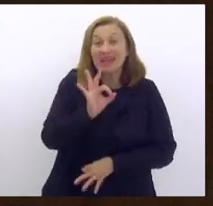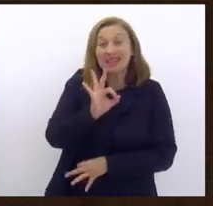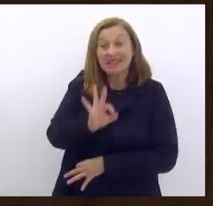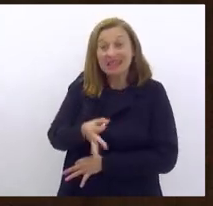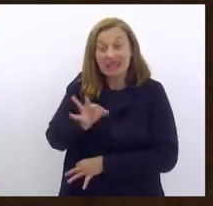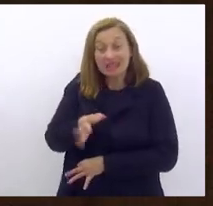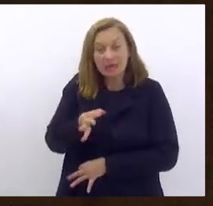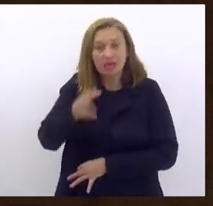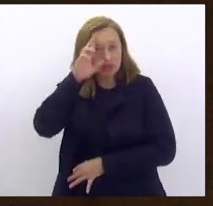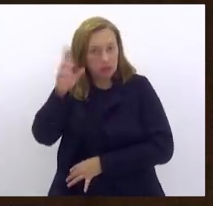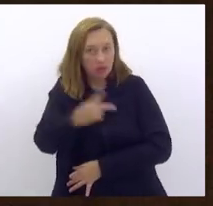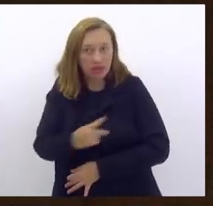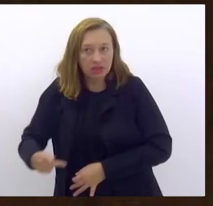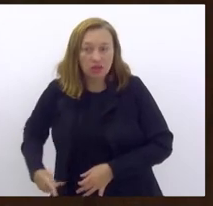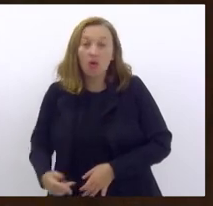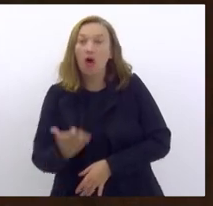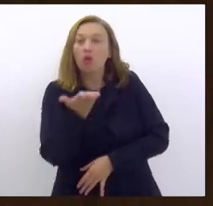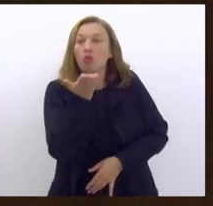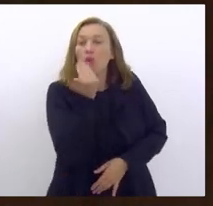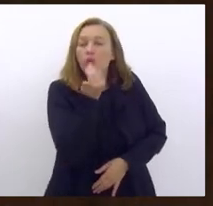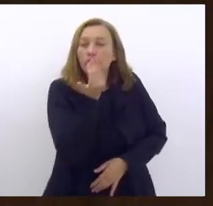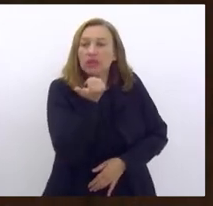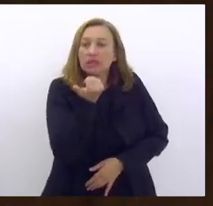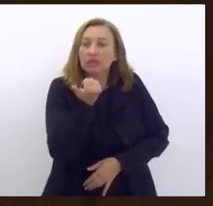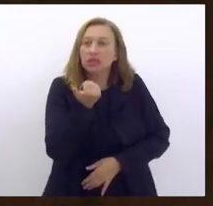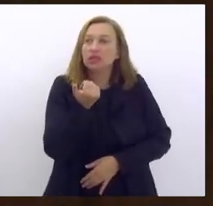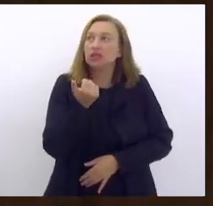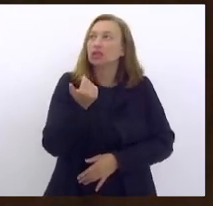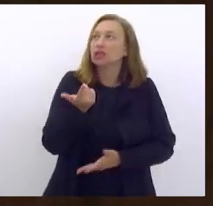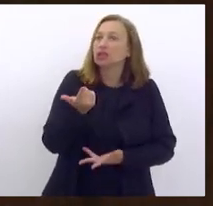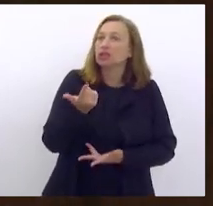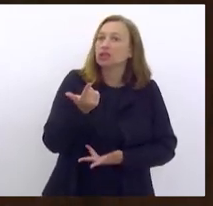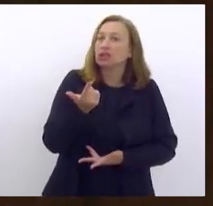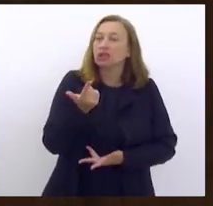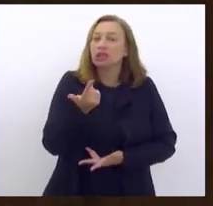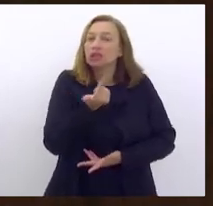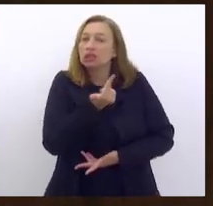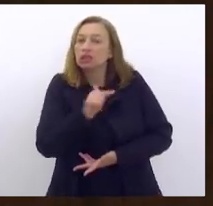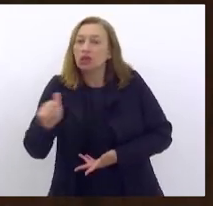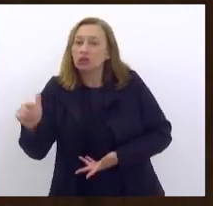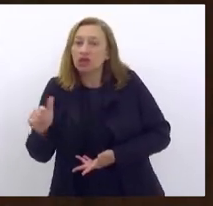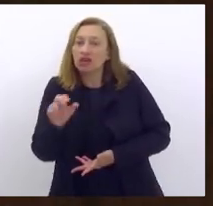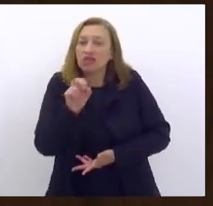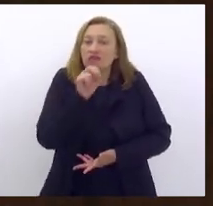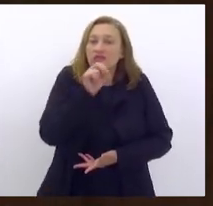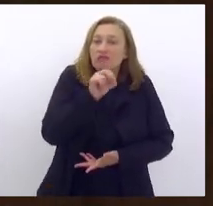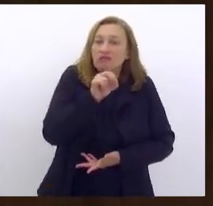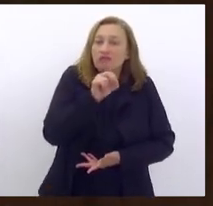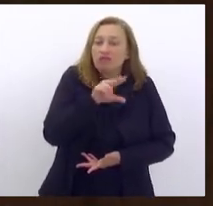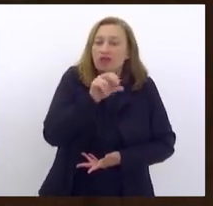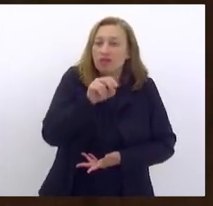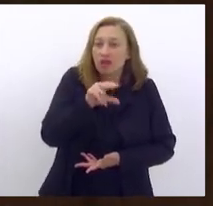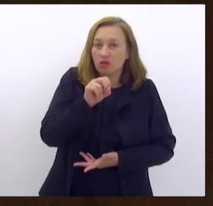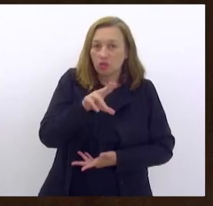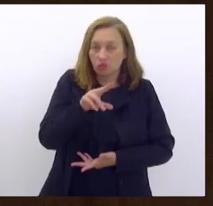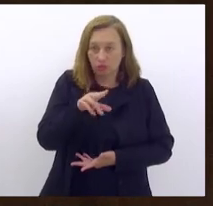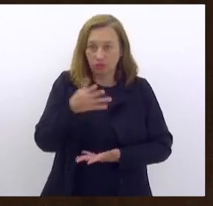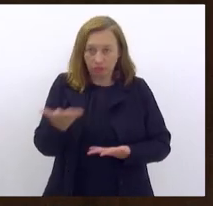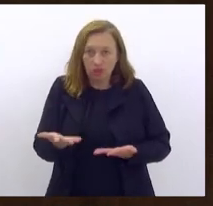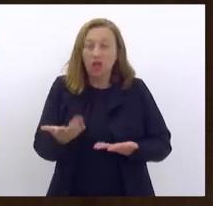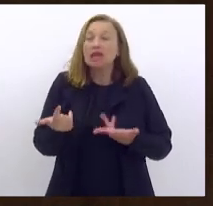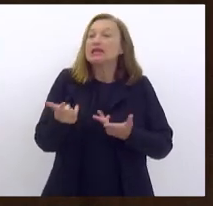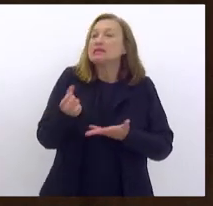justamente, presidente, o alimento que não sofreu processamento industrial demasiado.